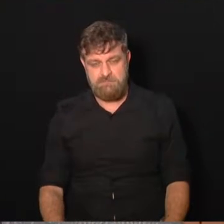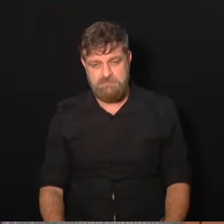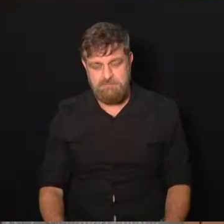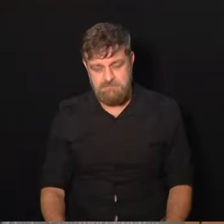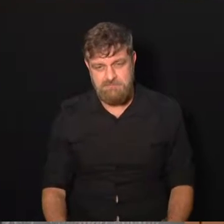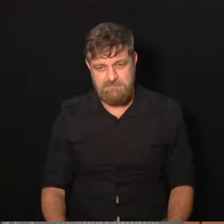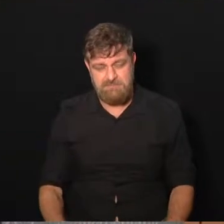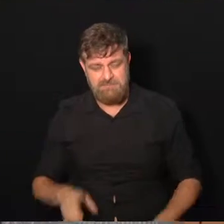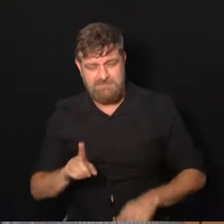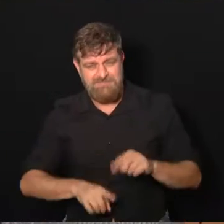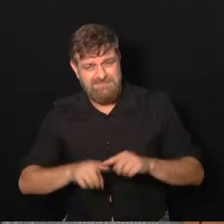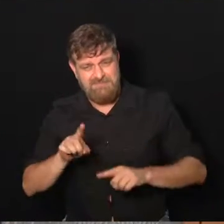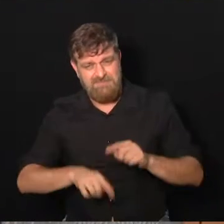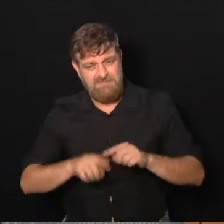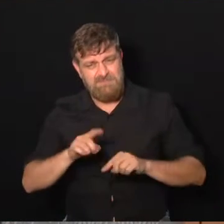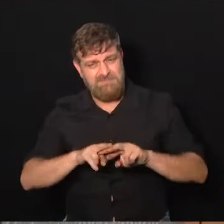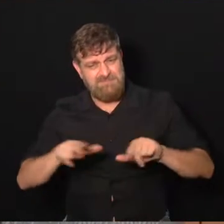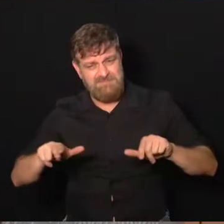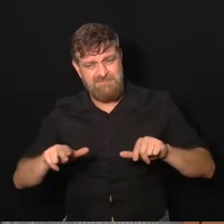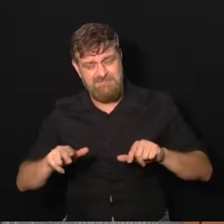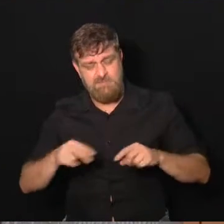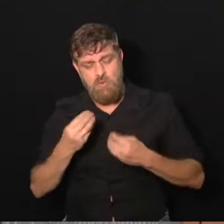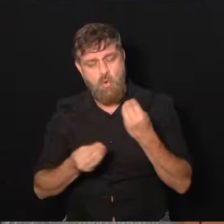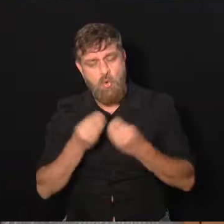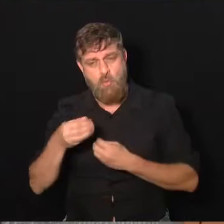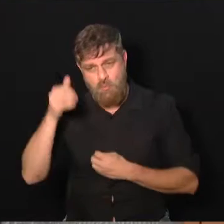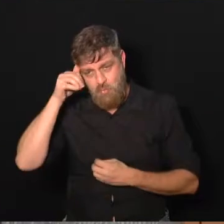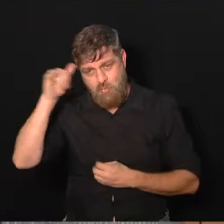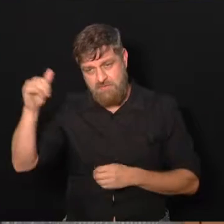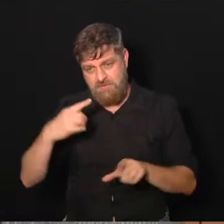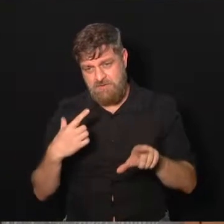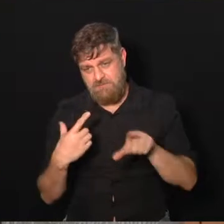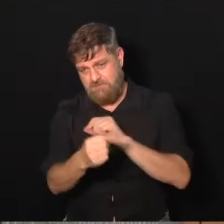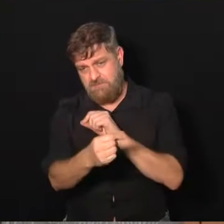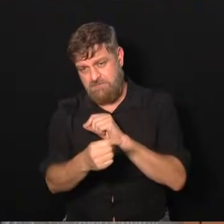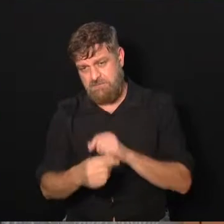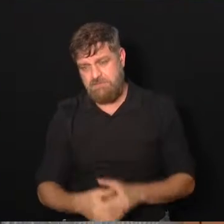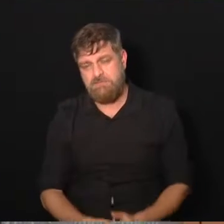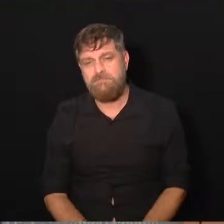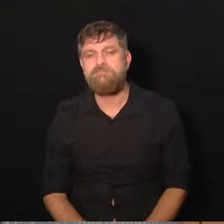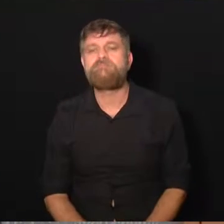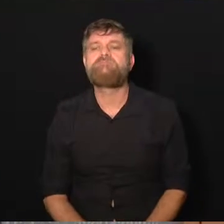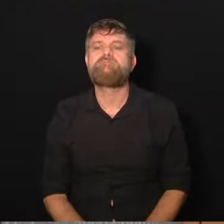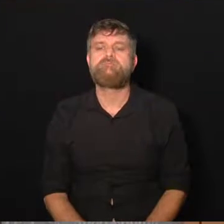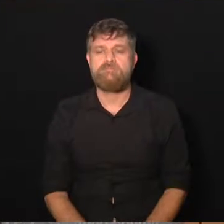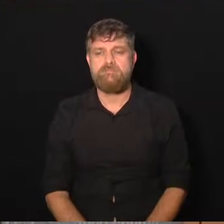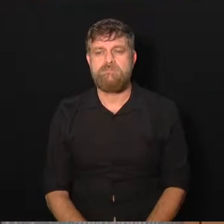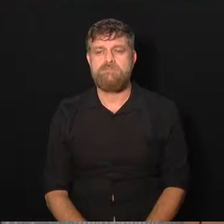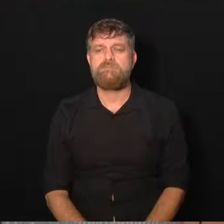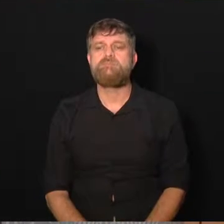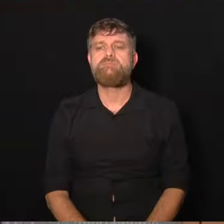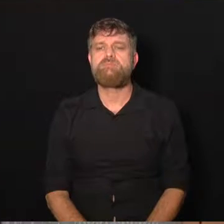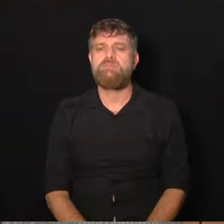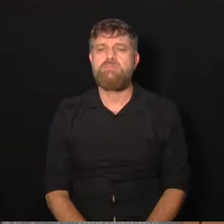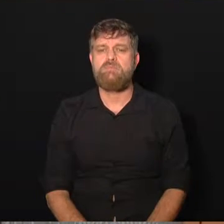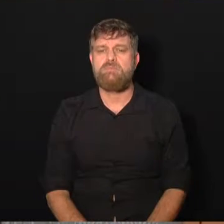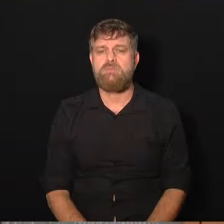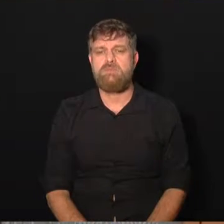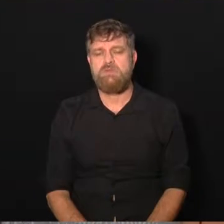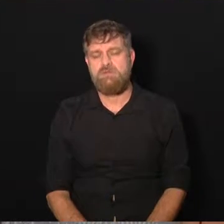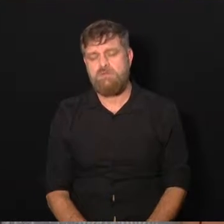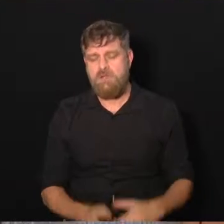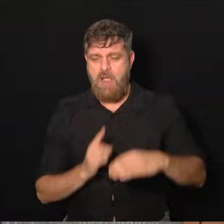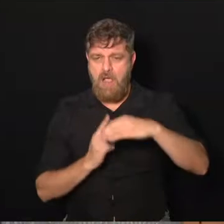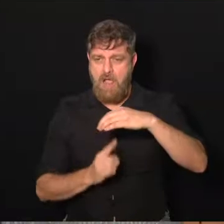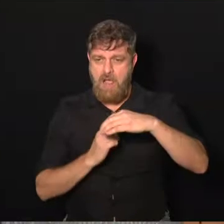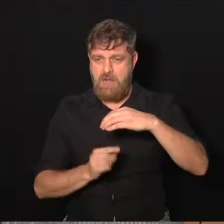né, que evitassem que acontecesse esse tipo de coisa. E, logicamente, que as clínicas